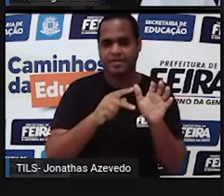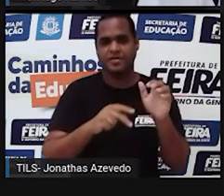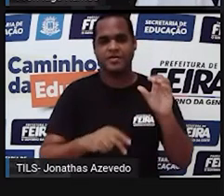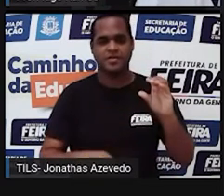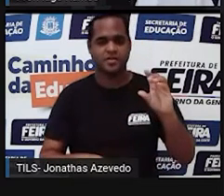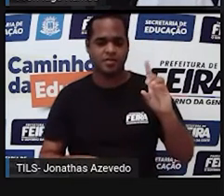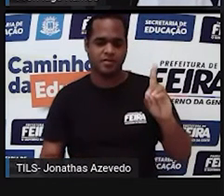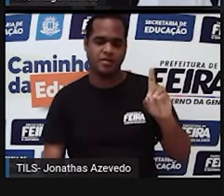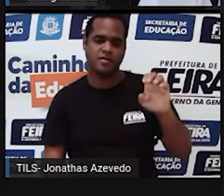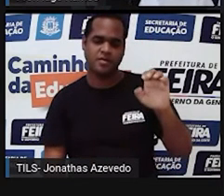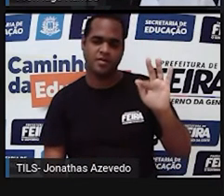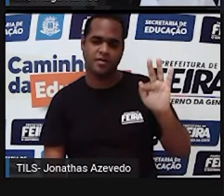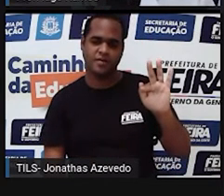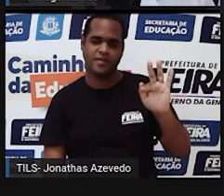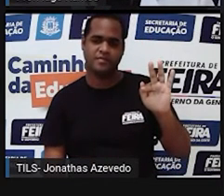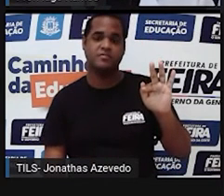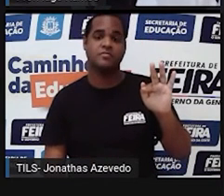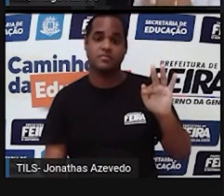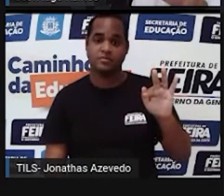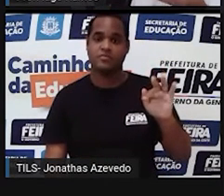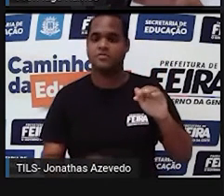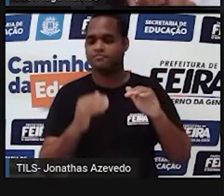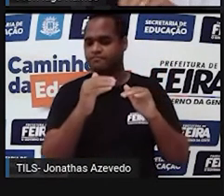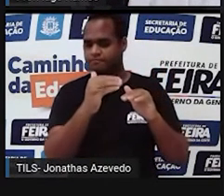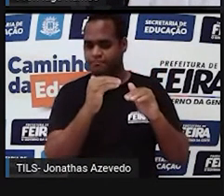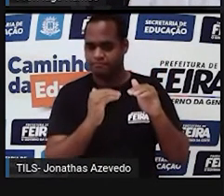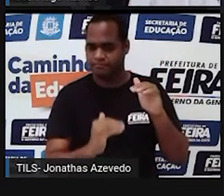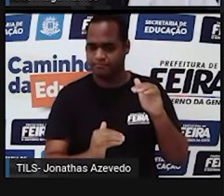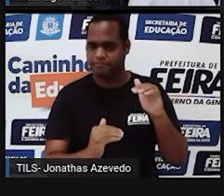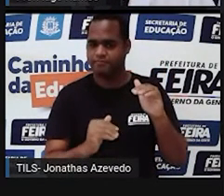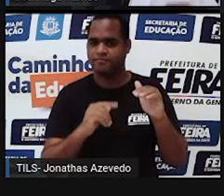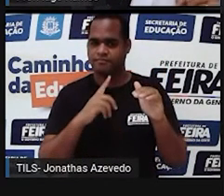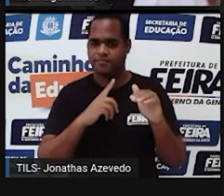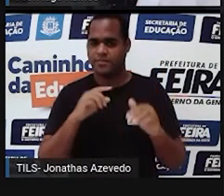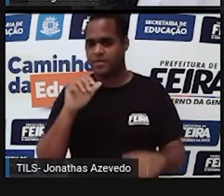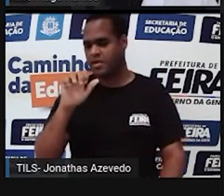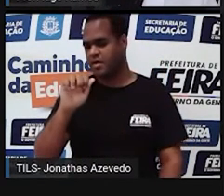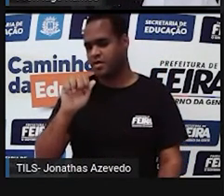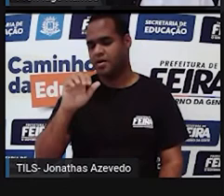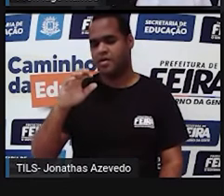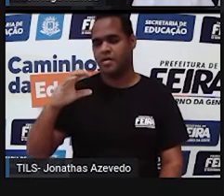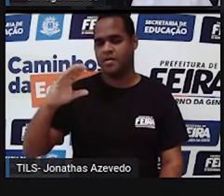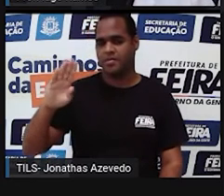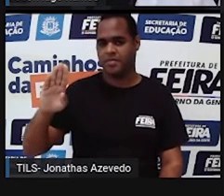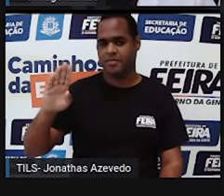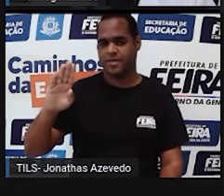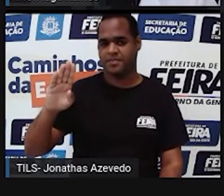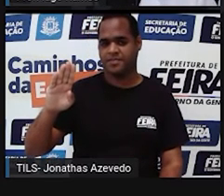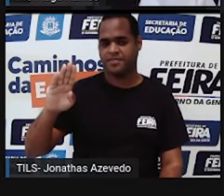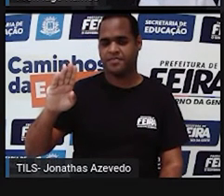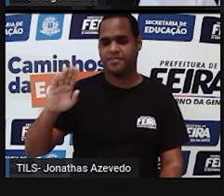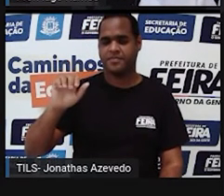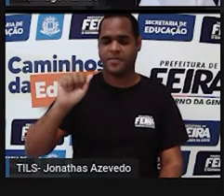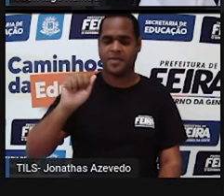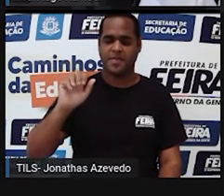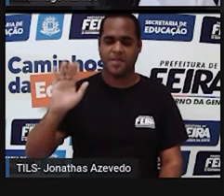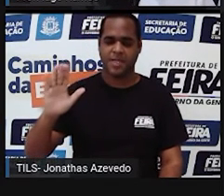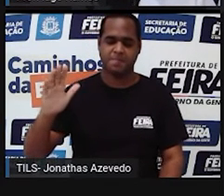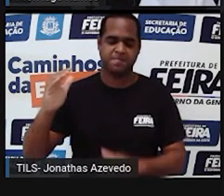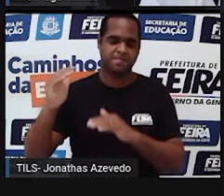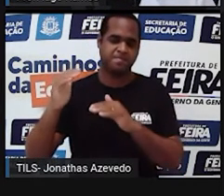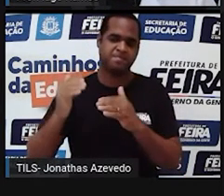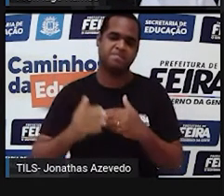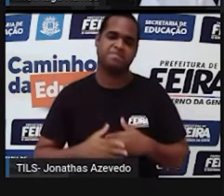classes, ainda são bem inferiores às classes A e às classes B.